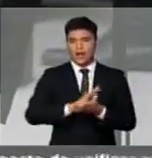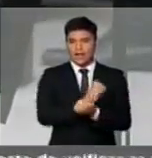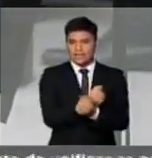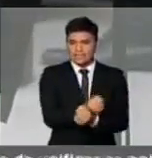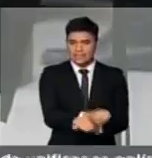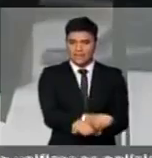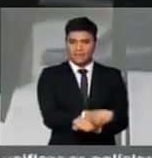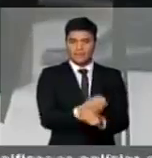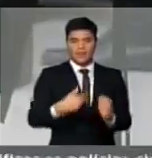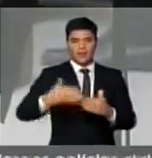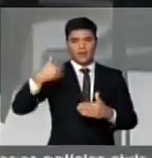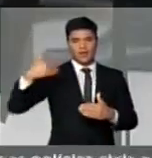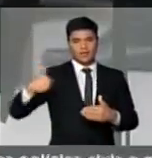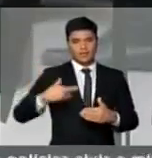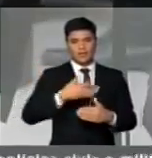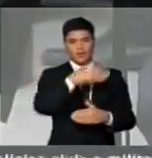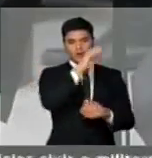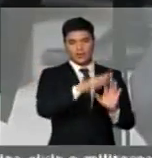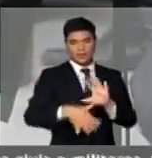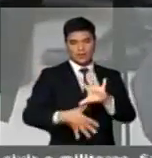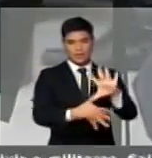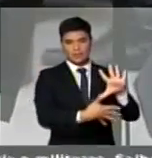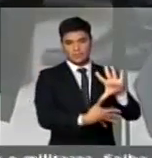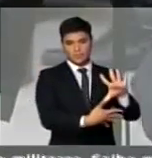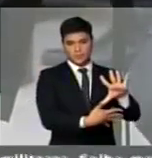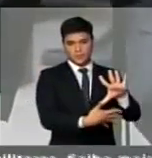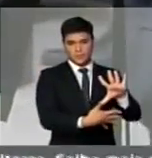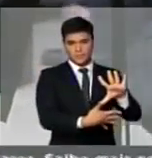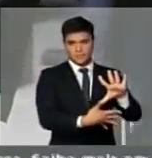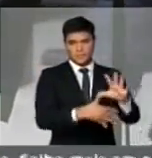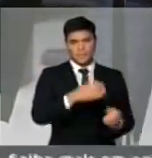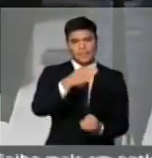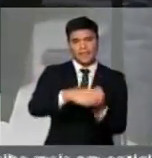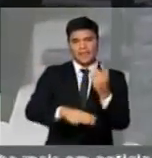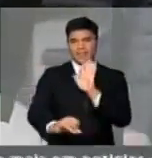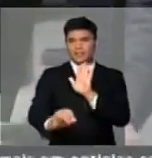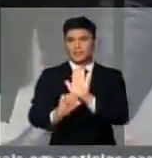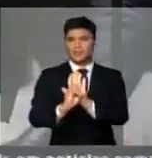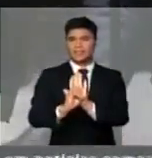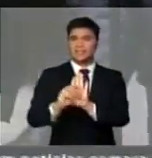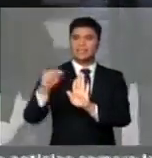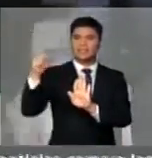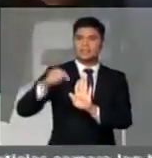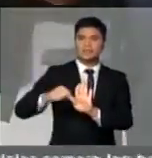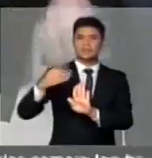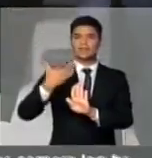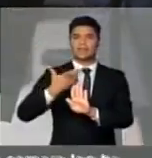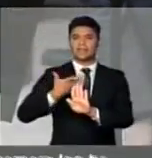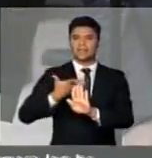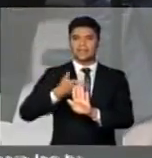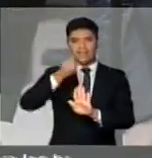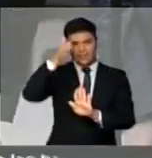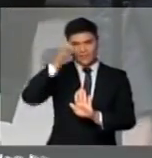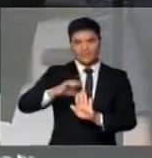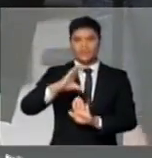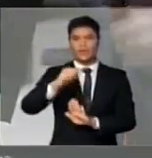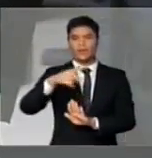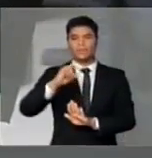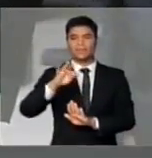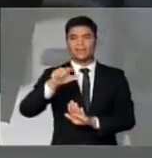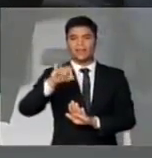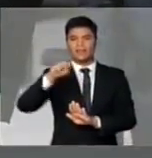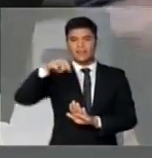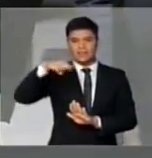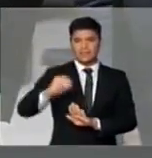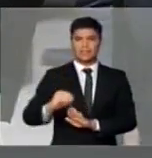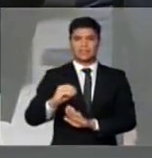uma identidade e que cria um sentimento anticapitalista no movimento negro, com o objetivo